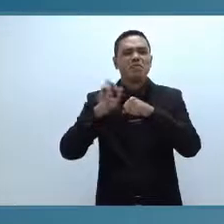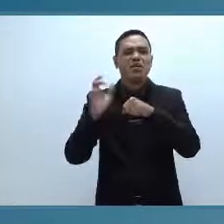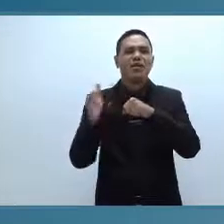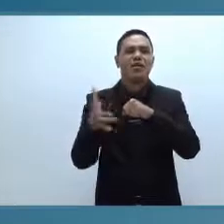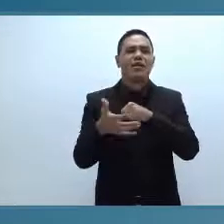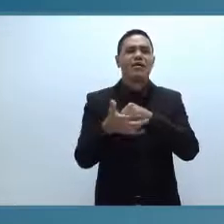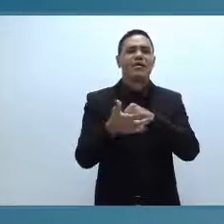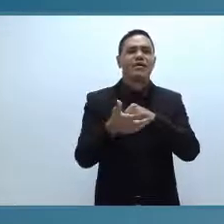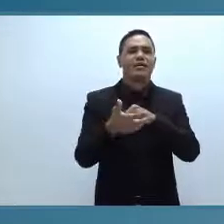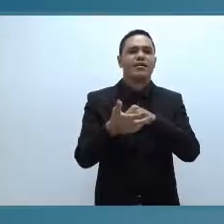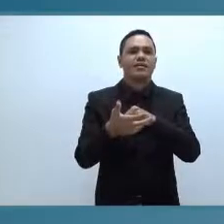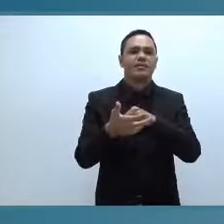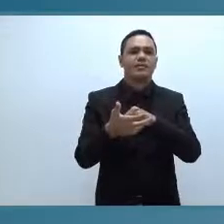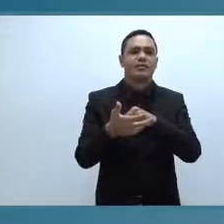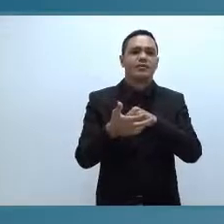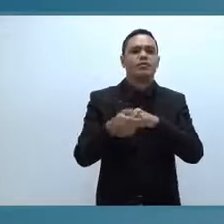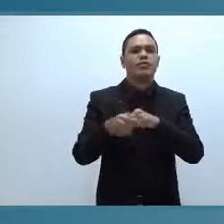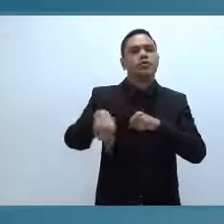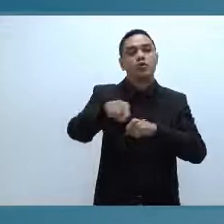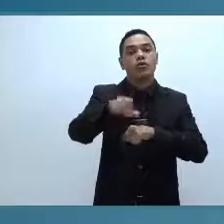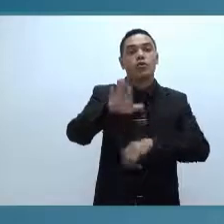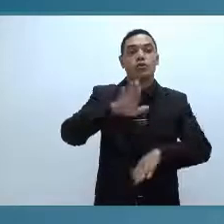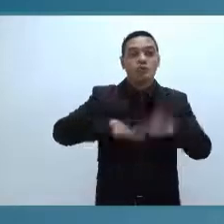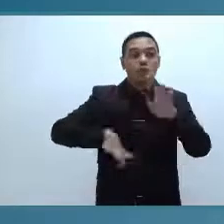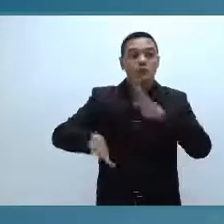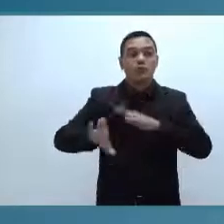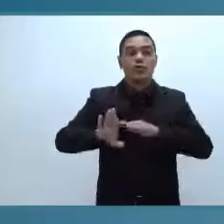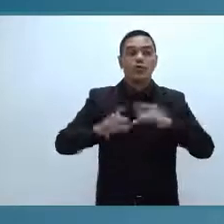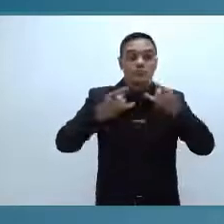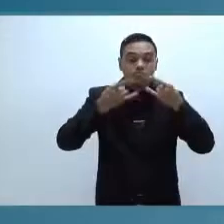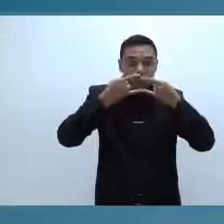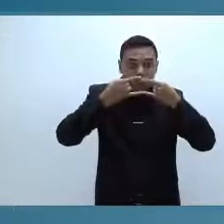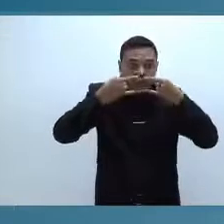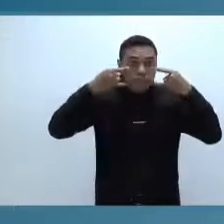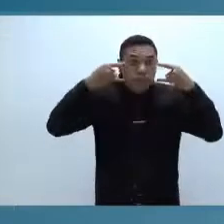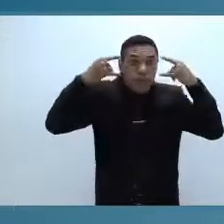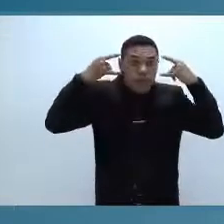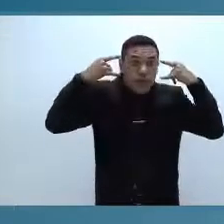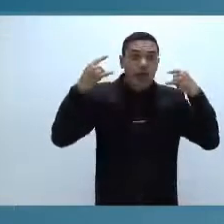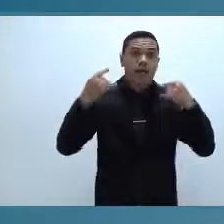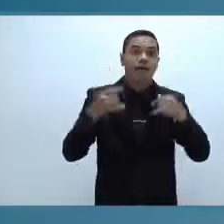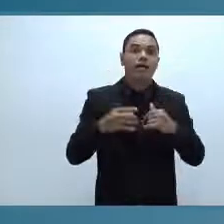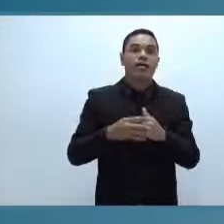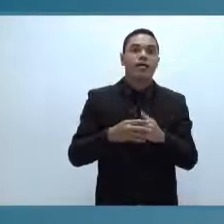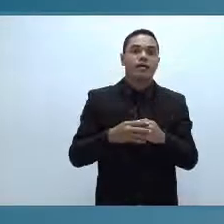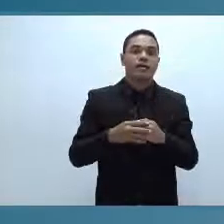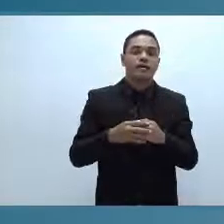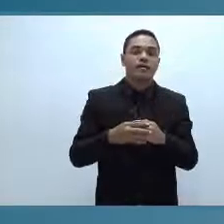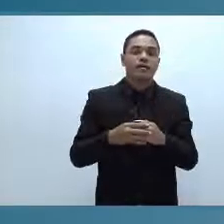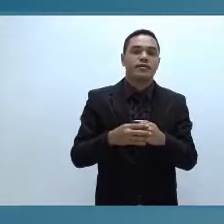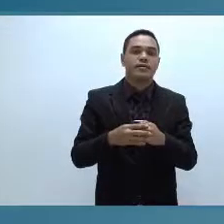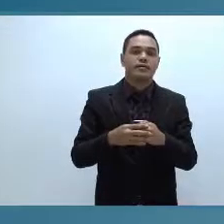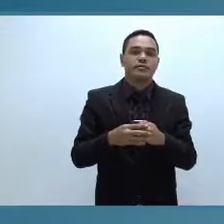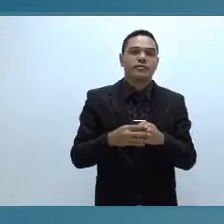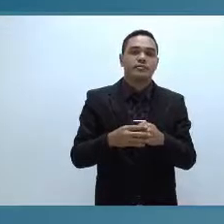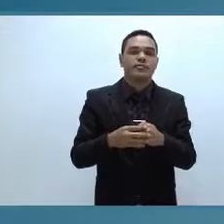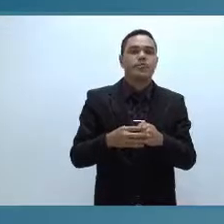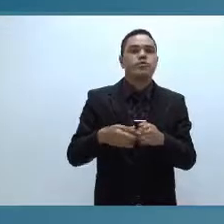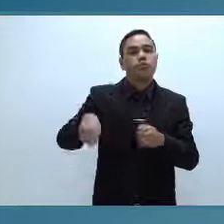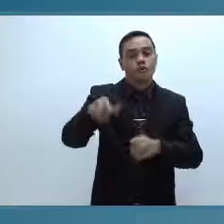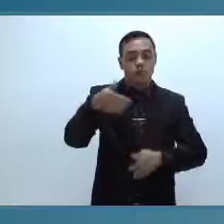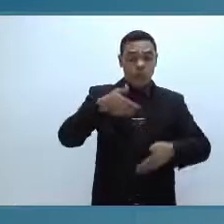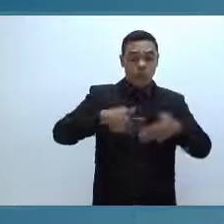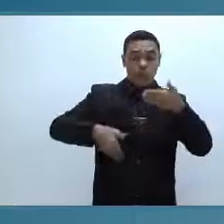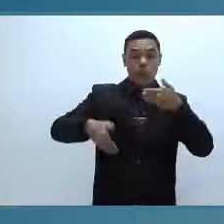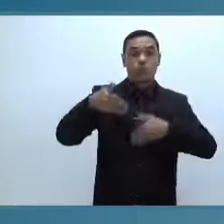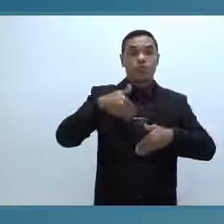mantendo cuidado. Se estivermos com algum resfriado, vamos usar as máscaras, vamos nos cuidar, gente, vamos